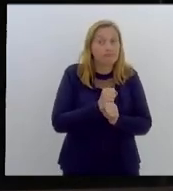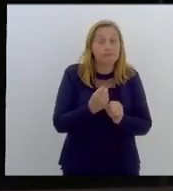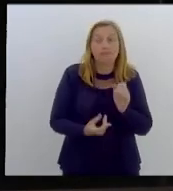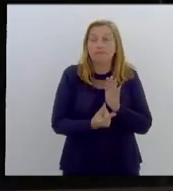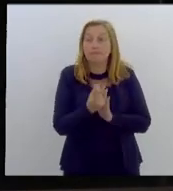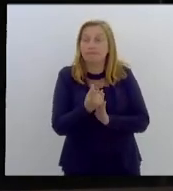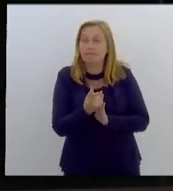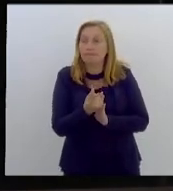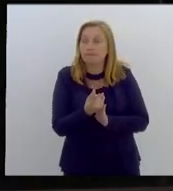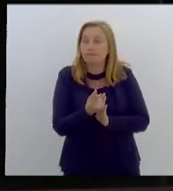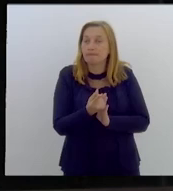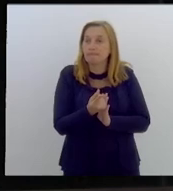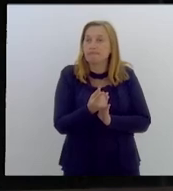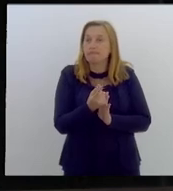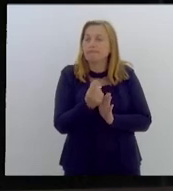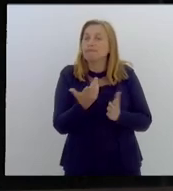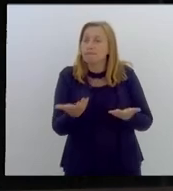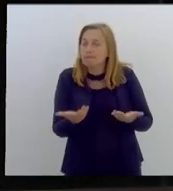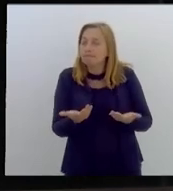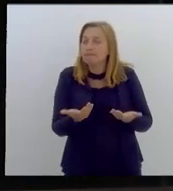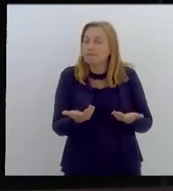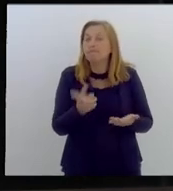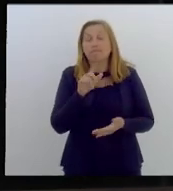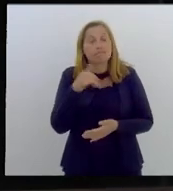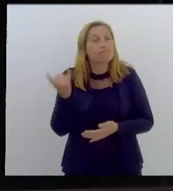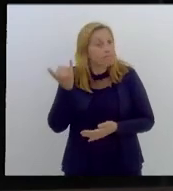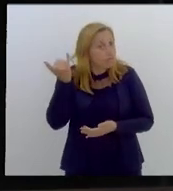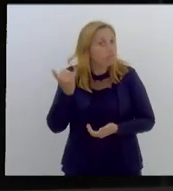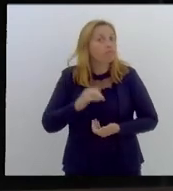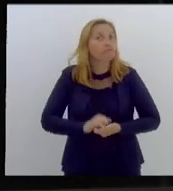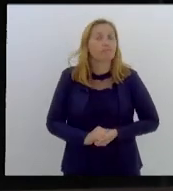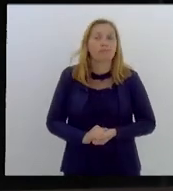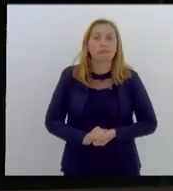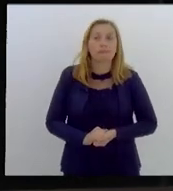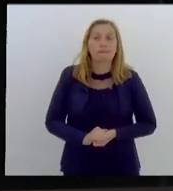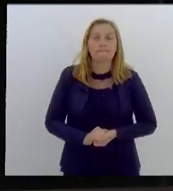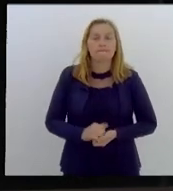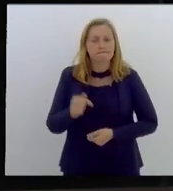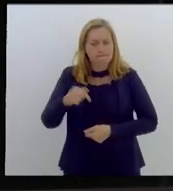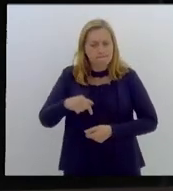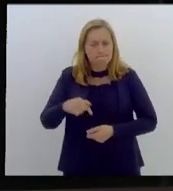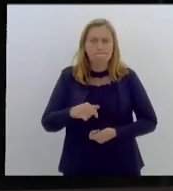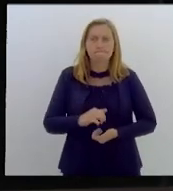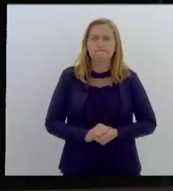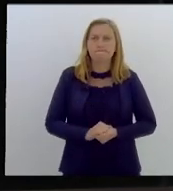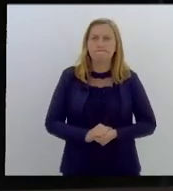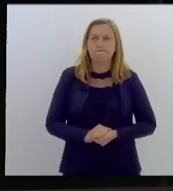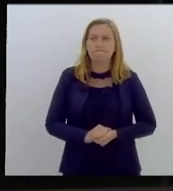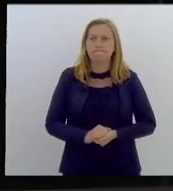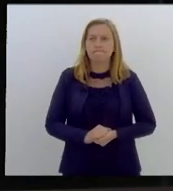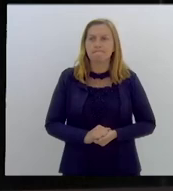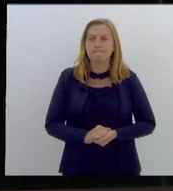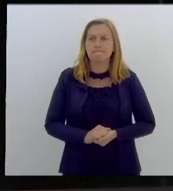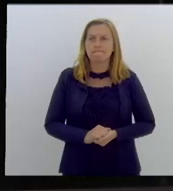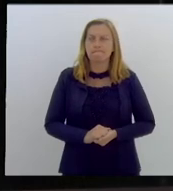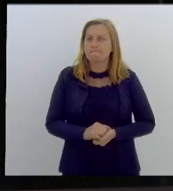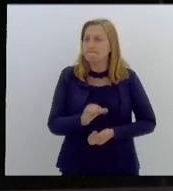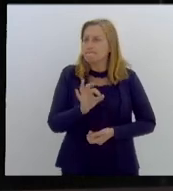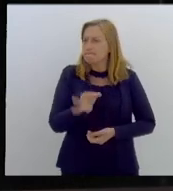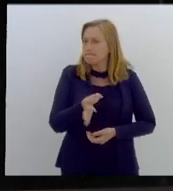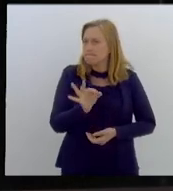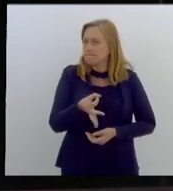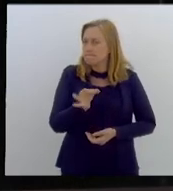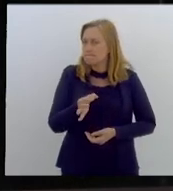orçamento plurianual. Quer dizer, são importantes. Aqui se lê exatamente